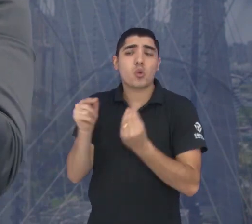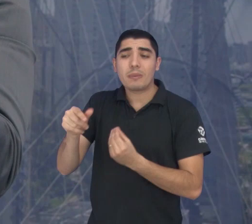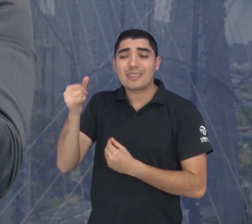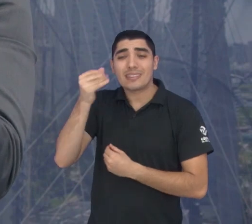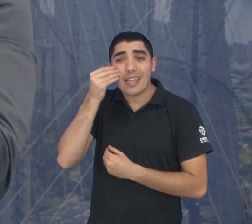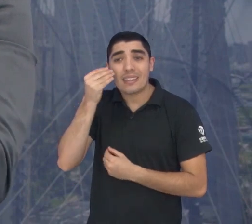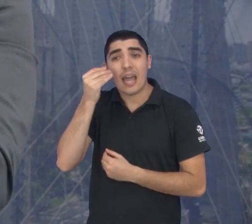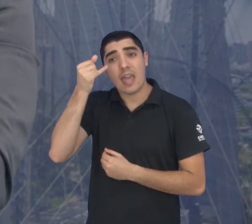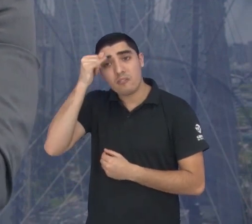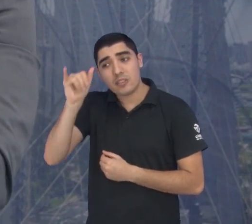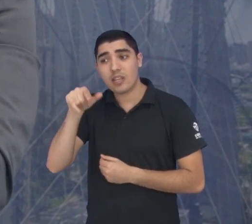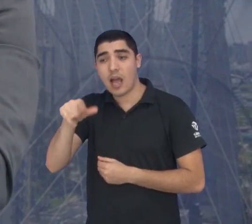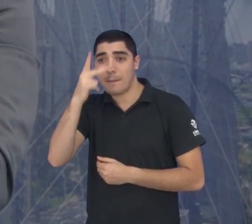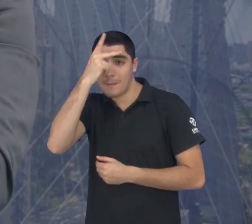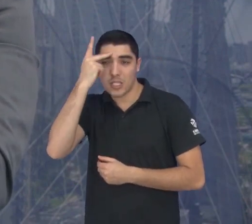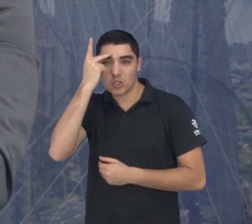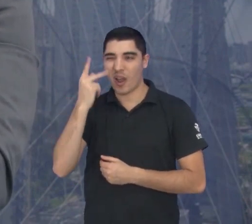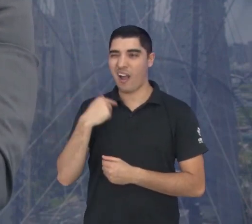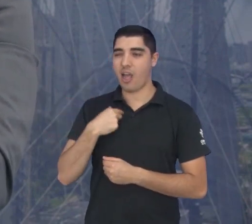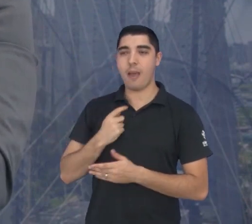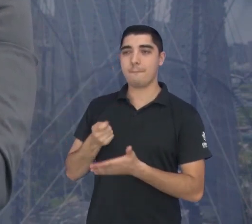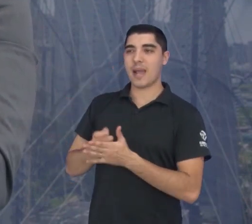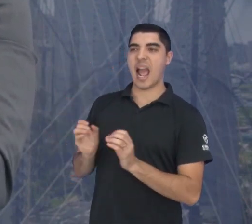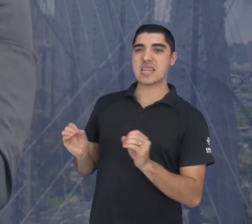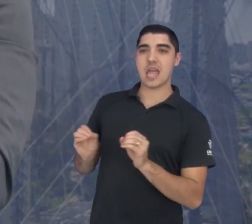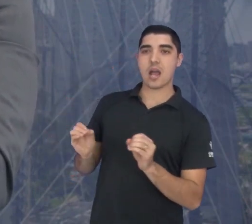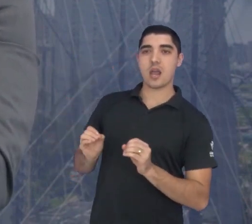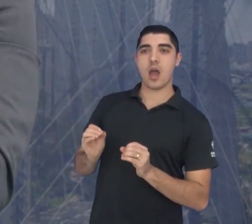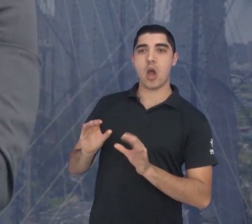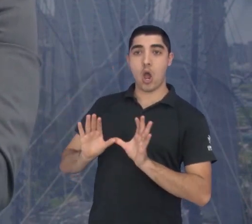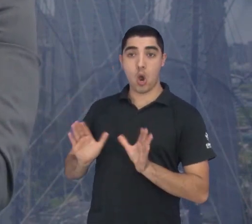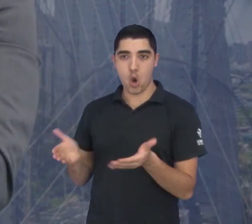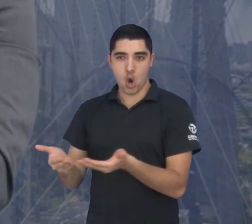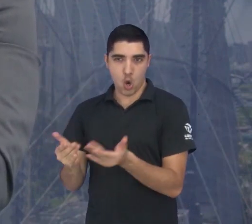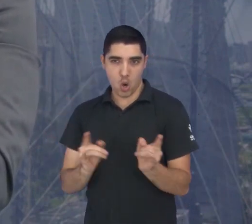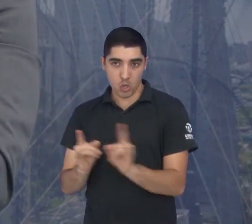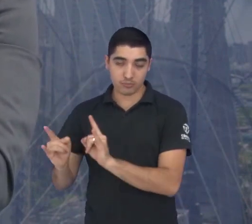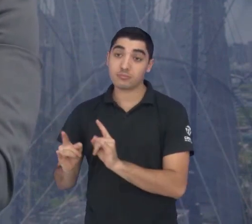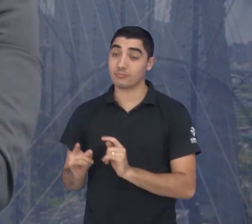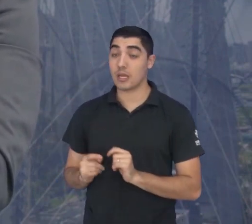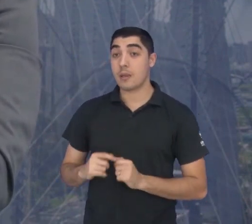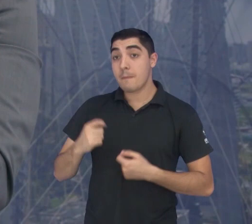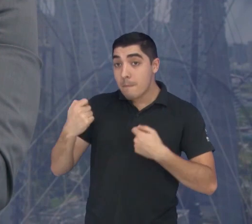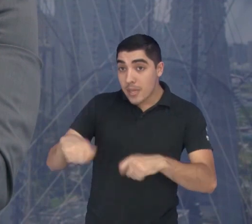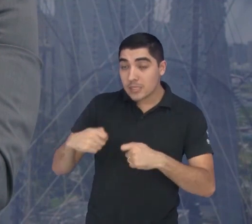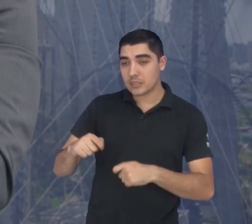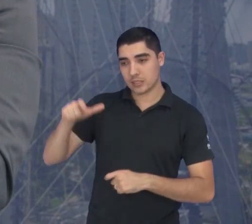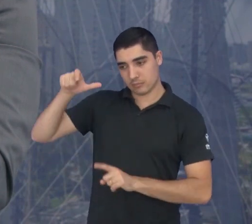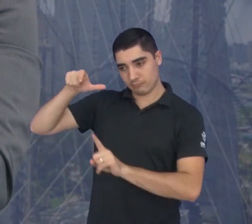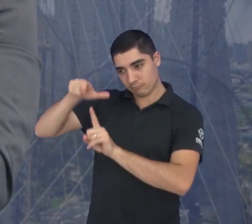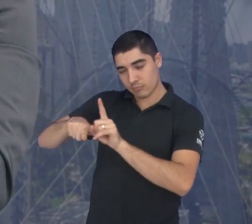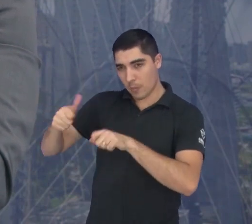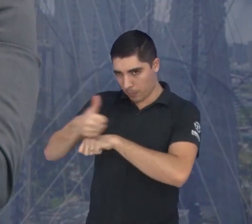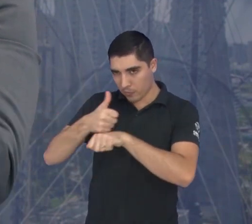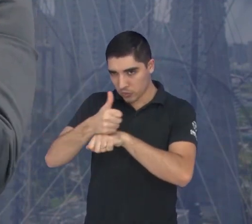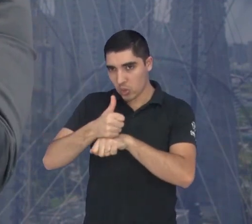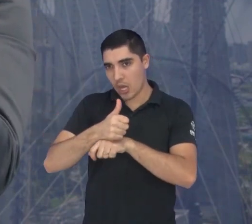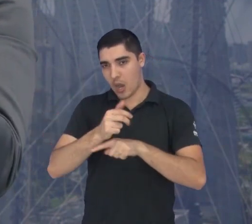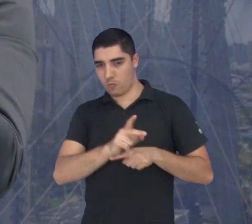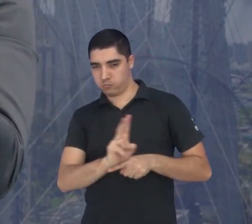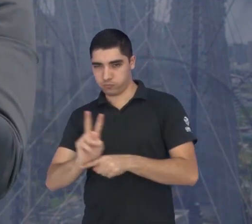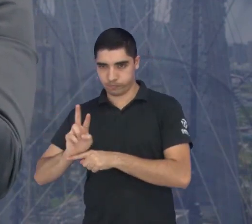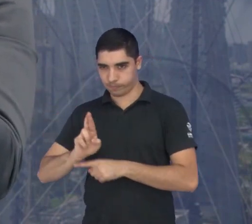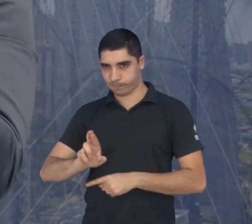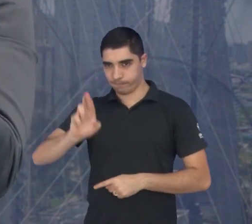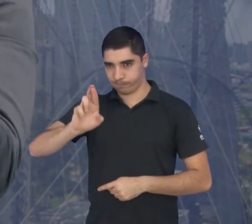procedimento, uma sistemática, um processo, um planejamento para que se faça a cobrança de forma diária, semanal, cotidiana,